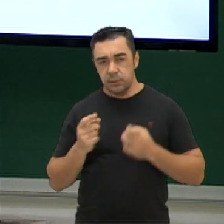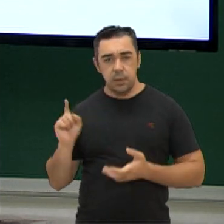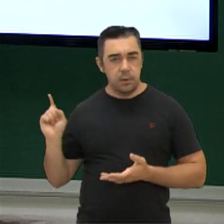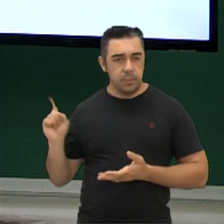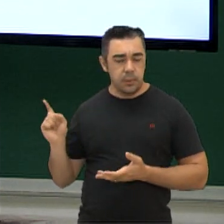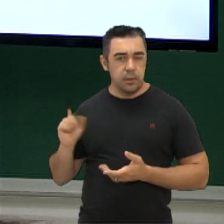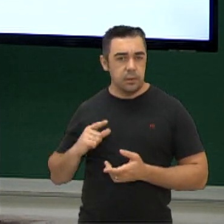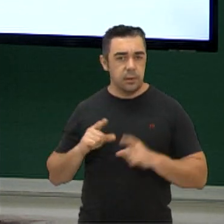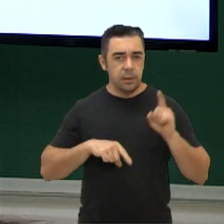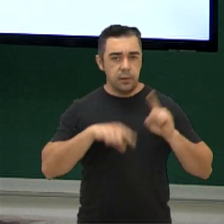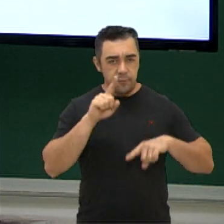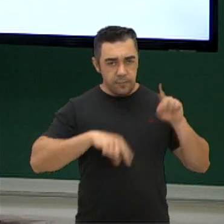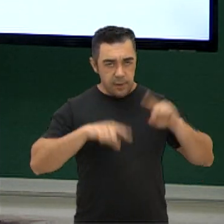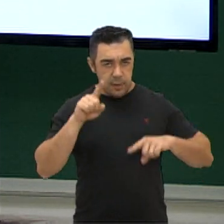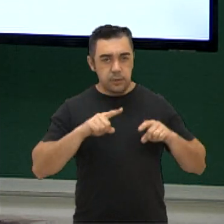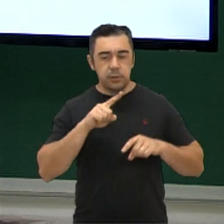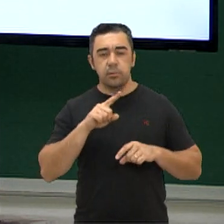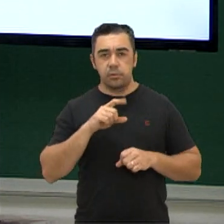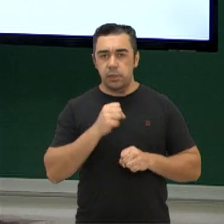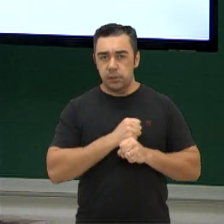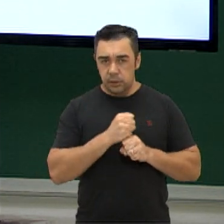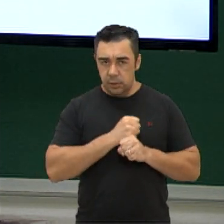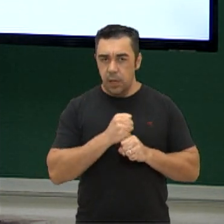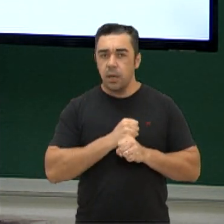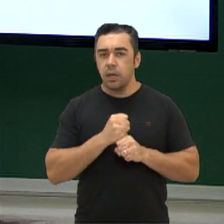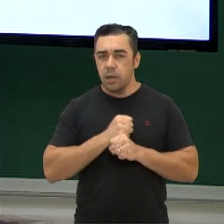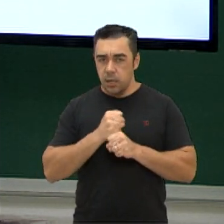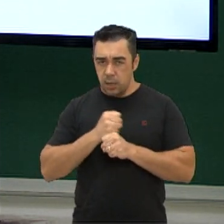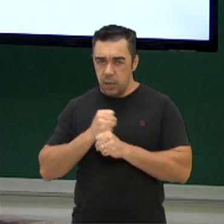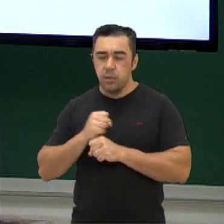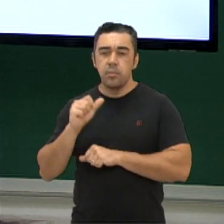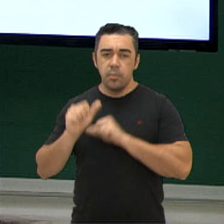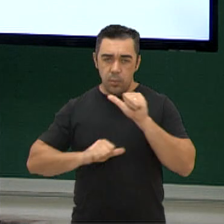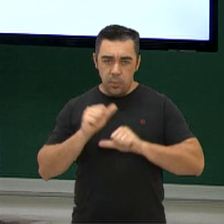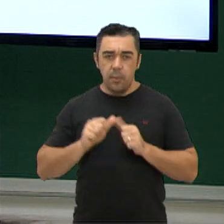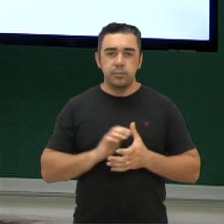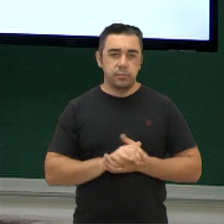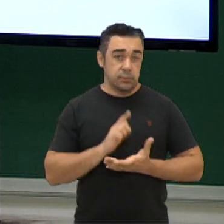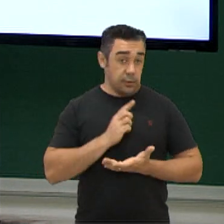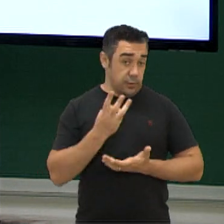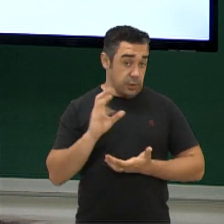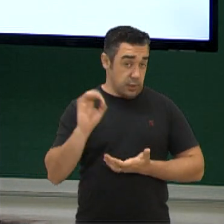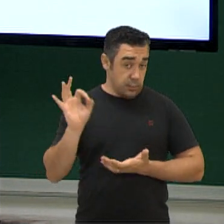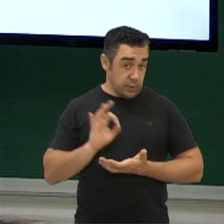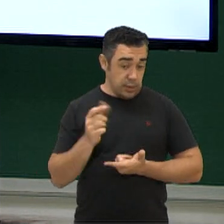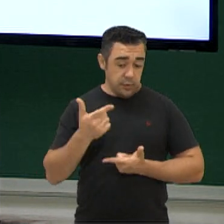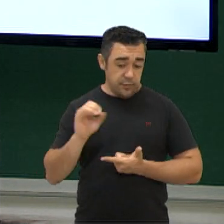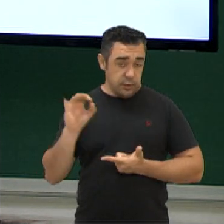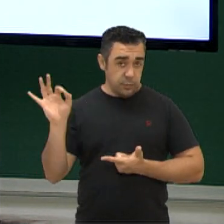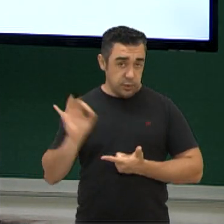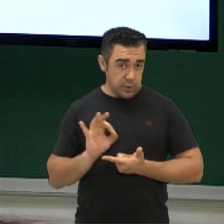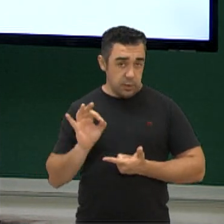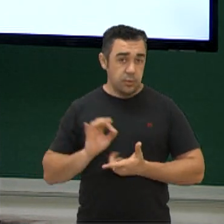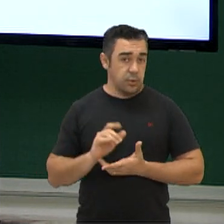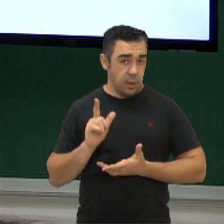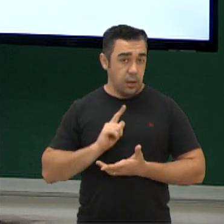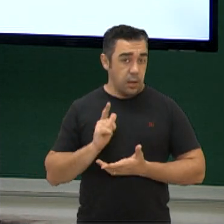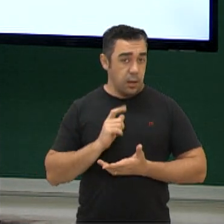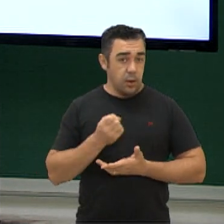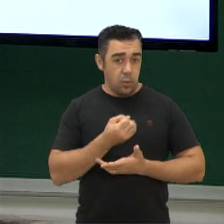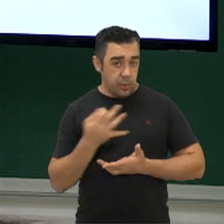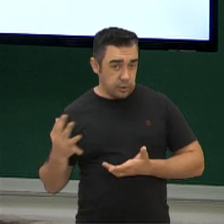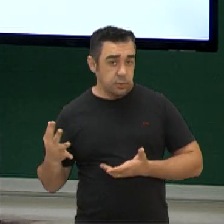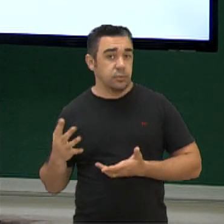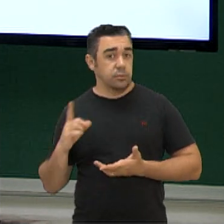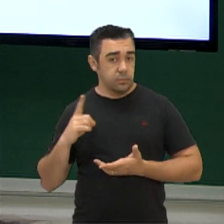número varia ao longo dos anos, ao longo das décadas. Ele chegou a 30%, 20%. São números que a